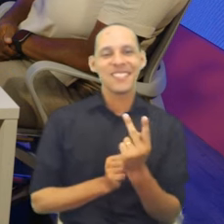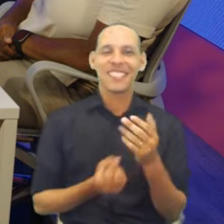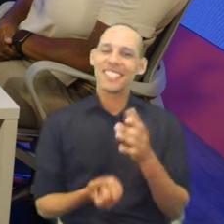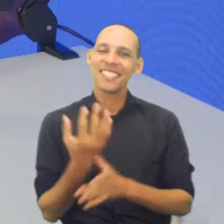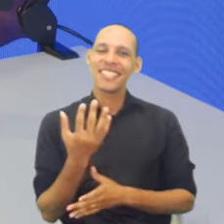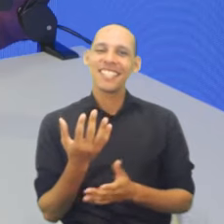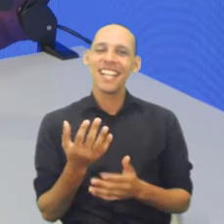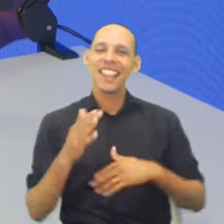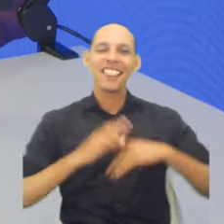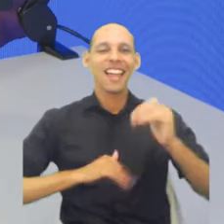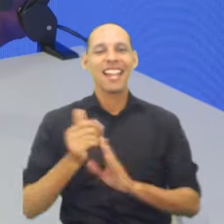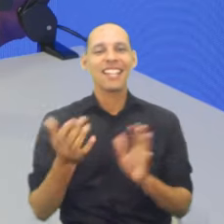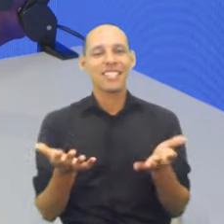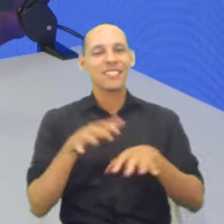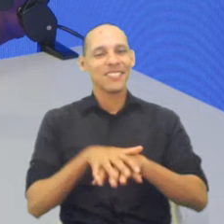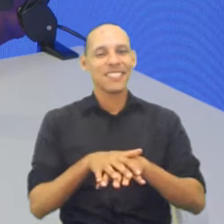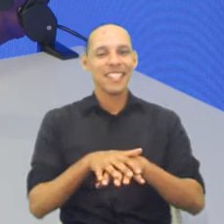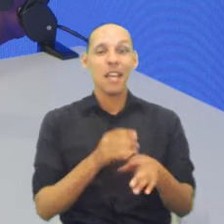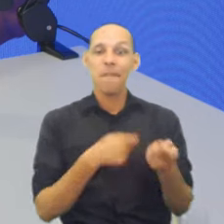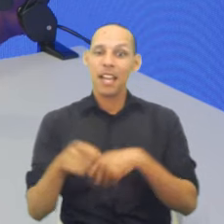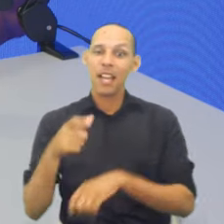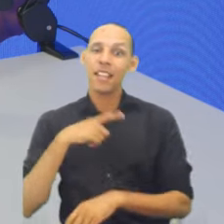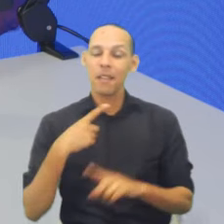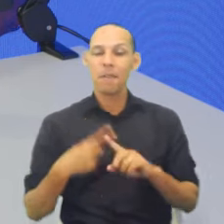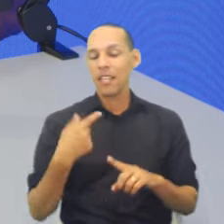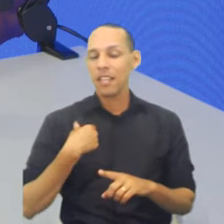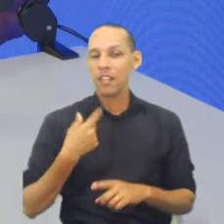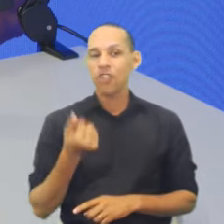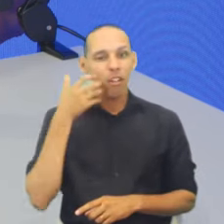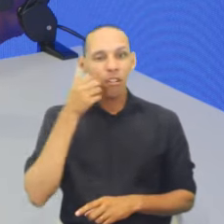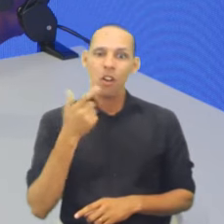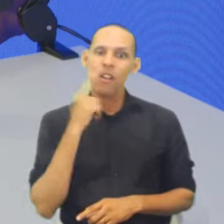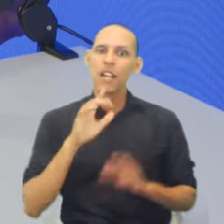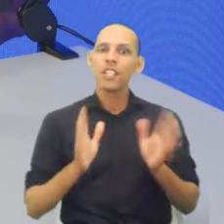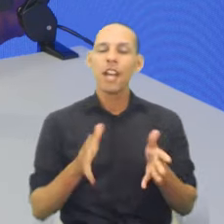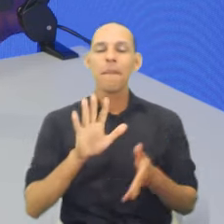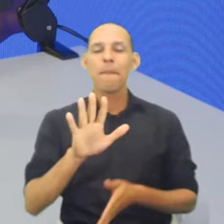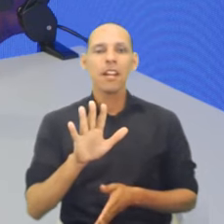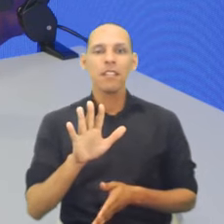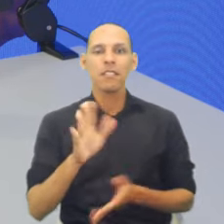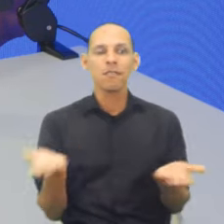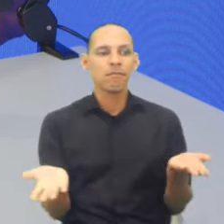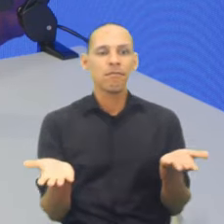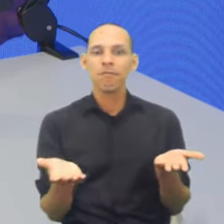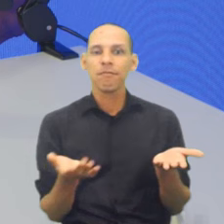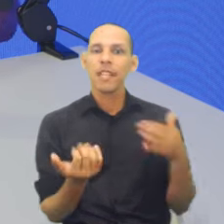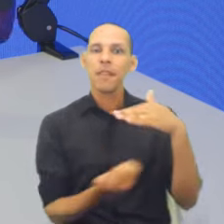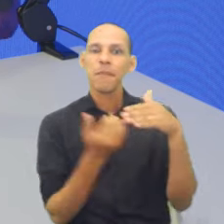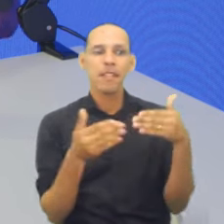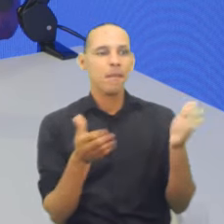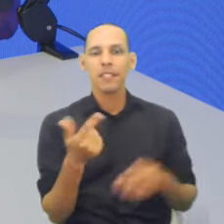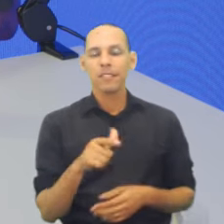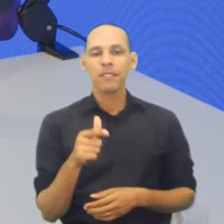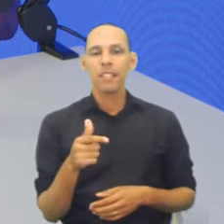talento incluir que tinha mercado porque assim eu não eu já fazia receita eu não tinha empresa aberta Então já tinha mercado e ela